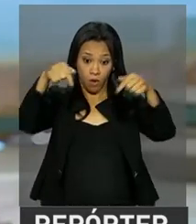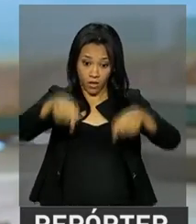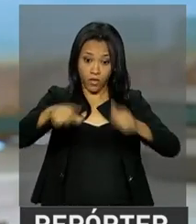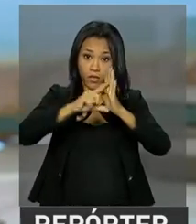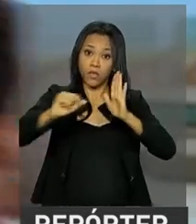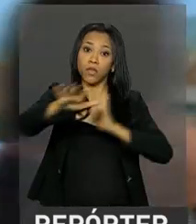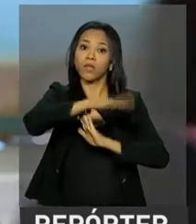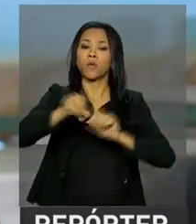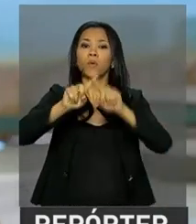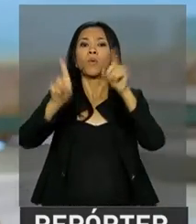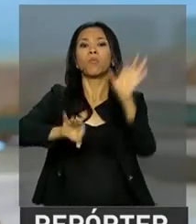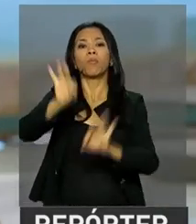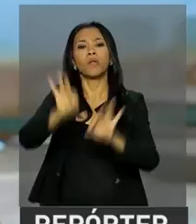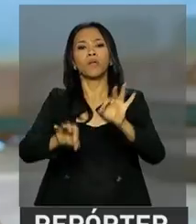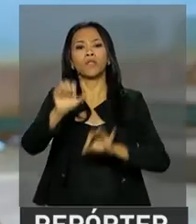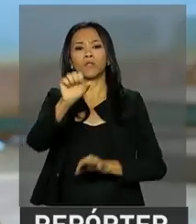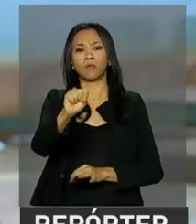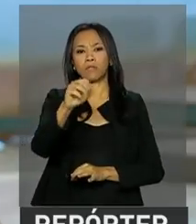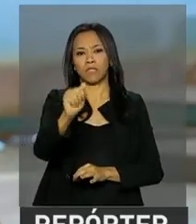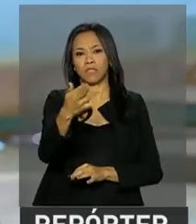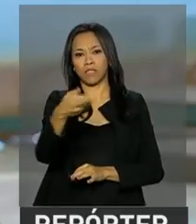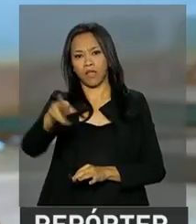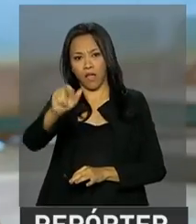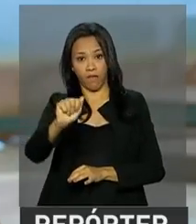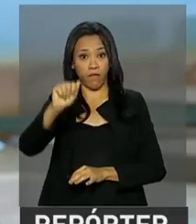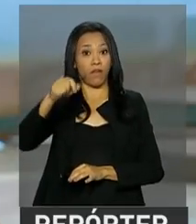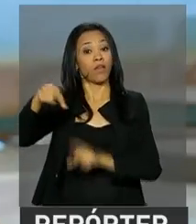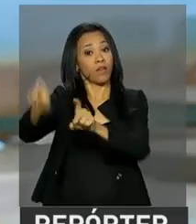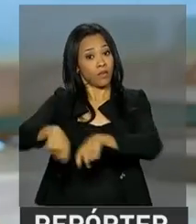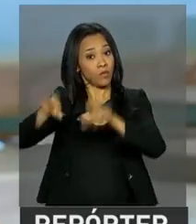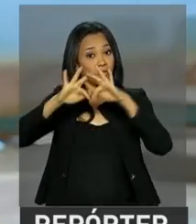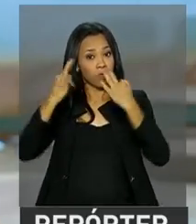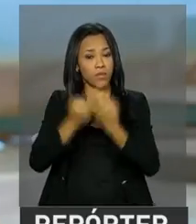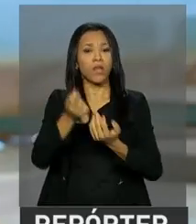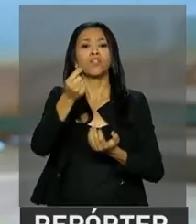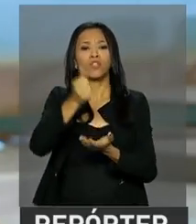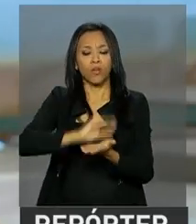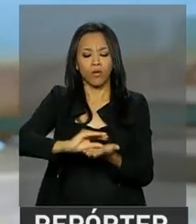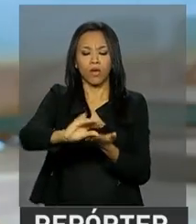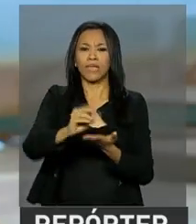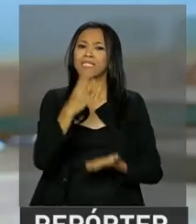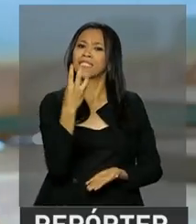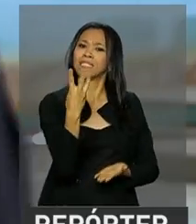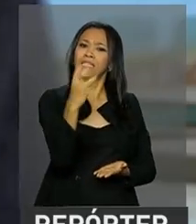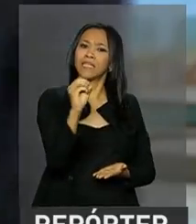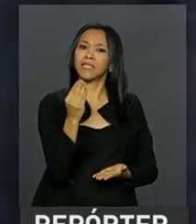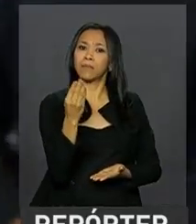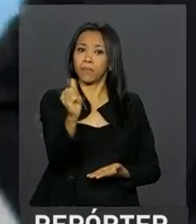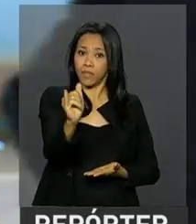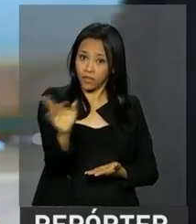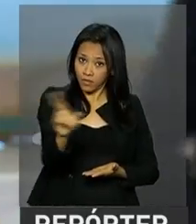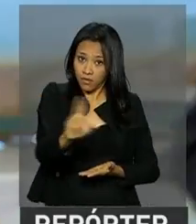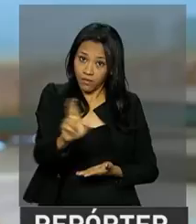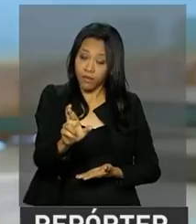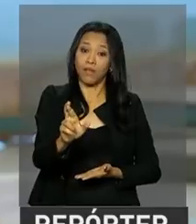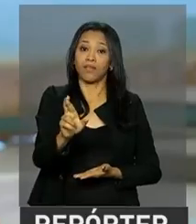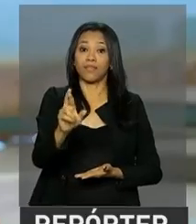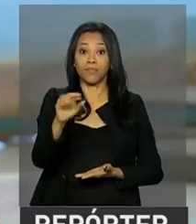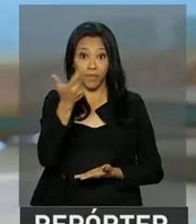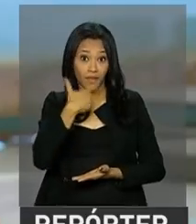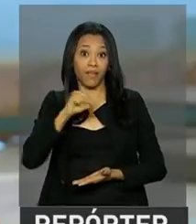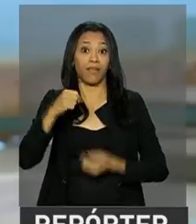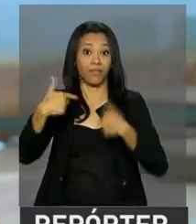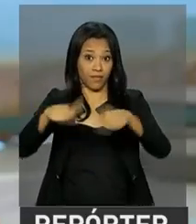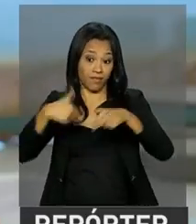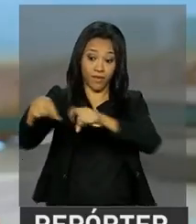Plano Safra da Agricultura Familiar, com a liberação de 30 bilhões de reais para os